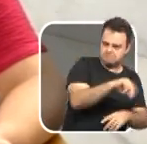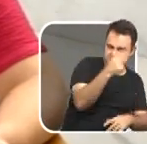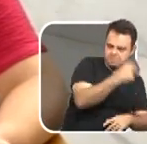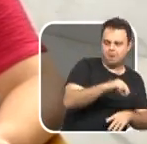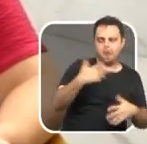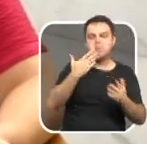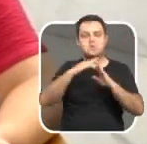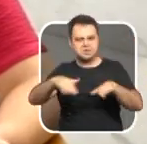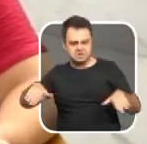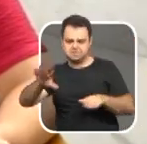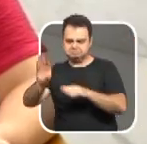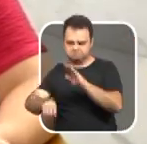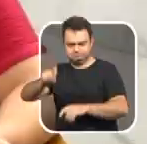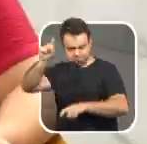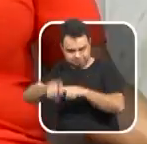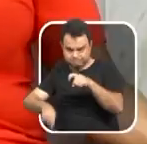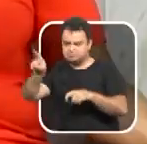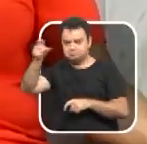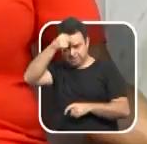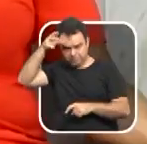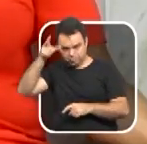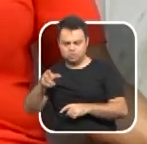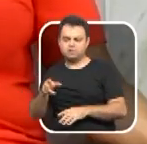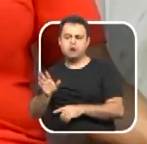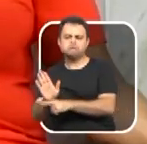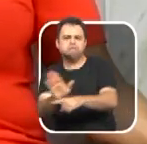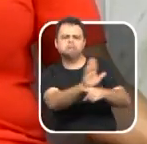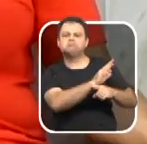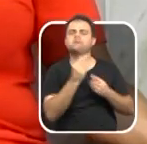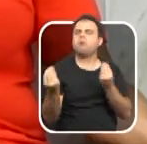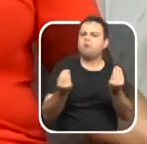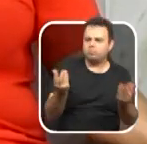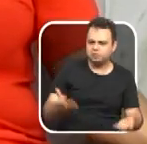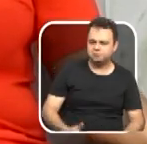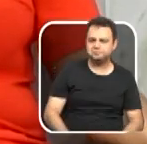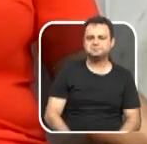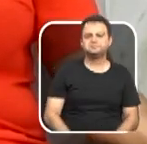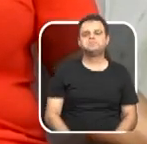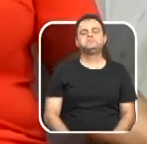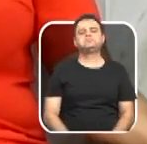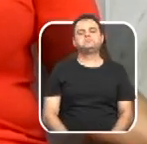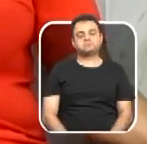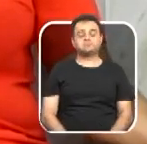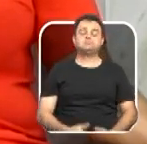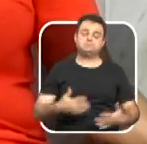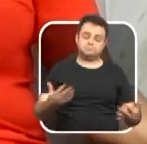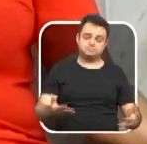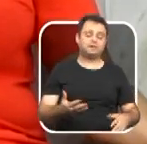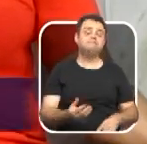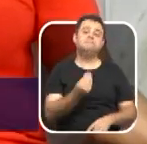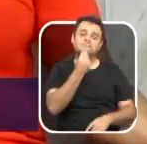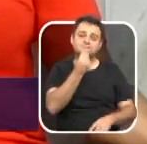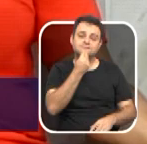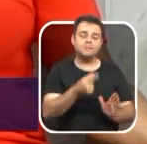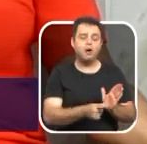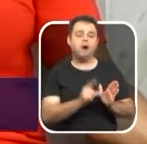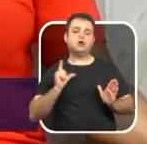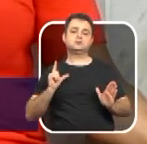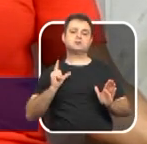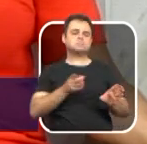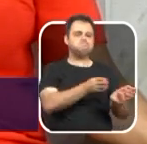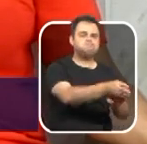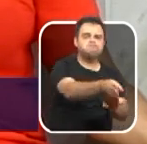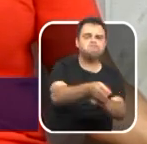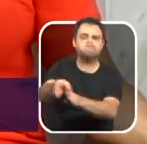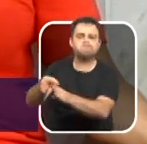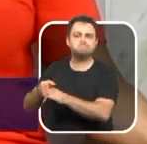para proteger essas pessoas. Por isso que a gente fala da prevenção, né? A prevenção contra as